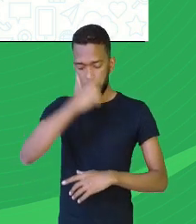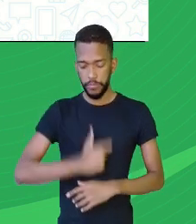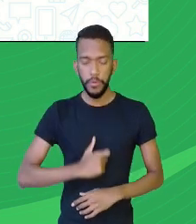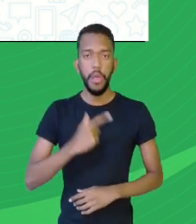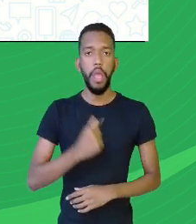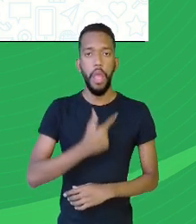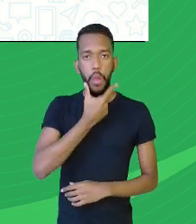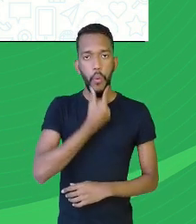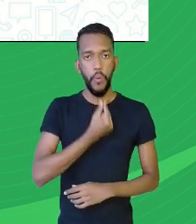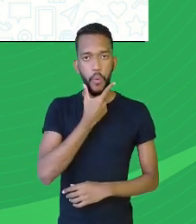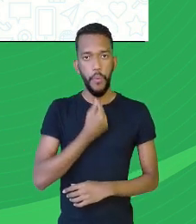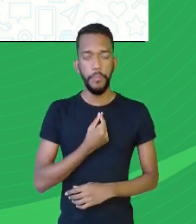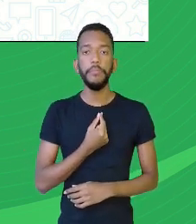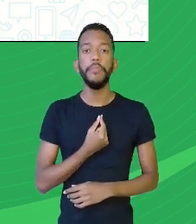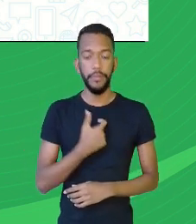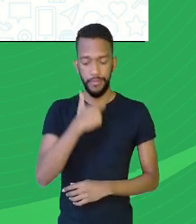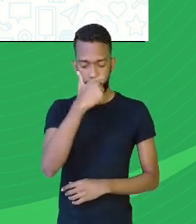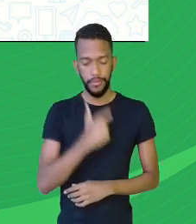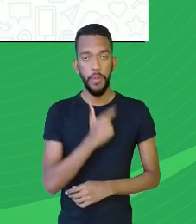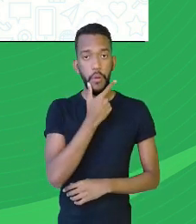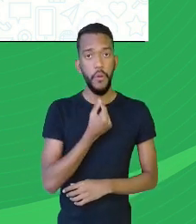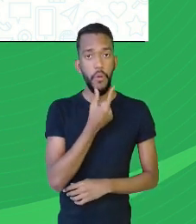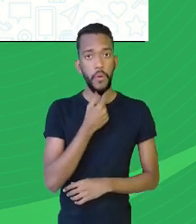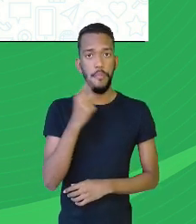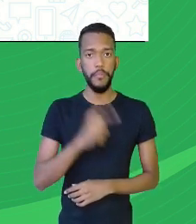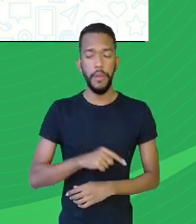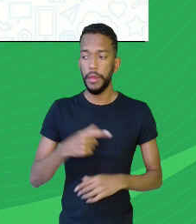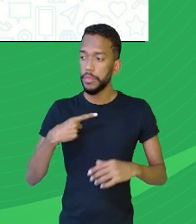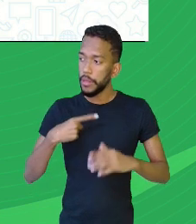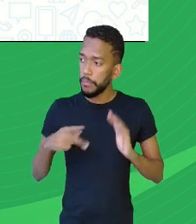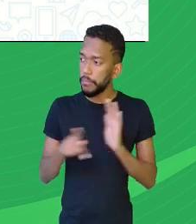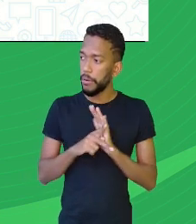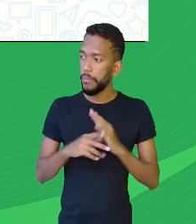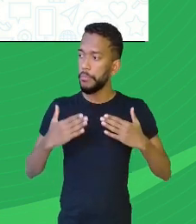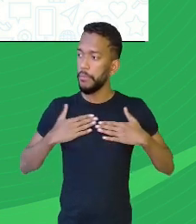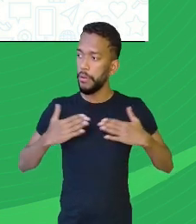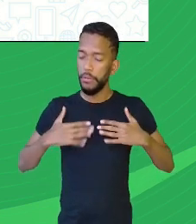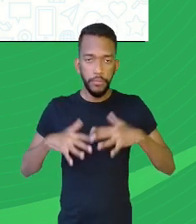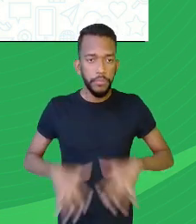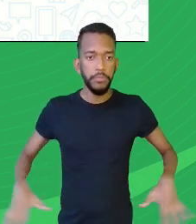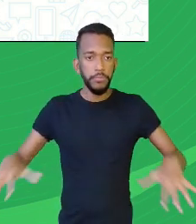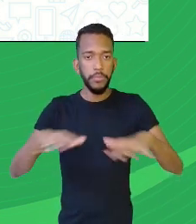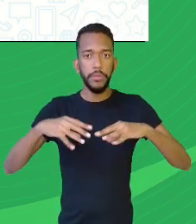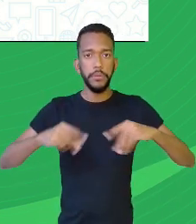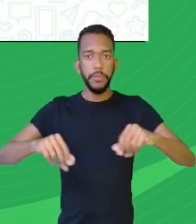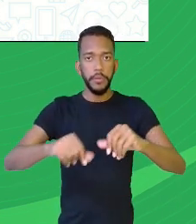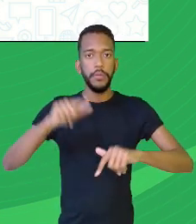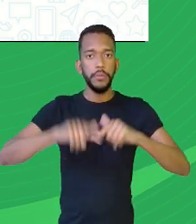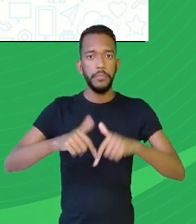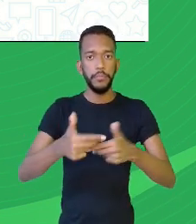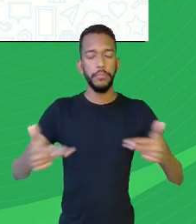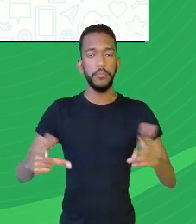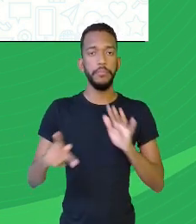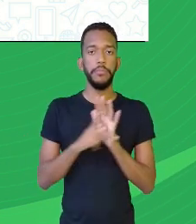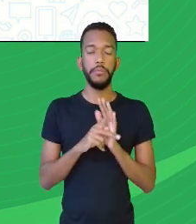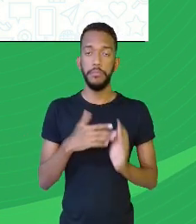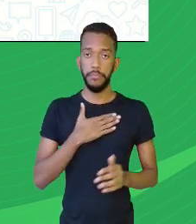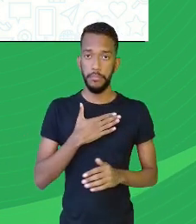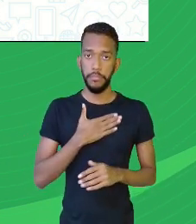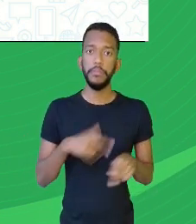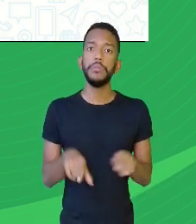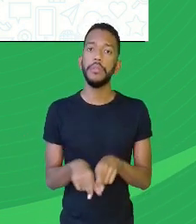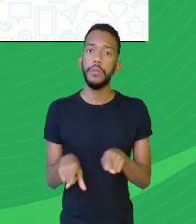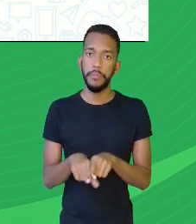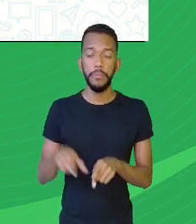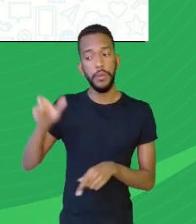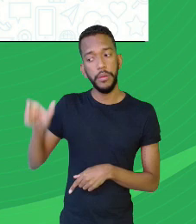do homem. O homem, ele era o detentor ali daquele engenho, dos bens, da posse, inclusive